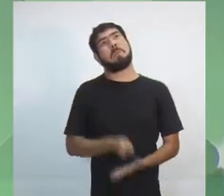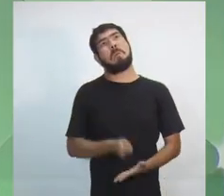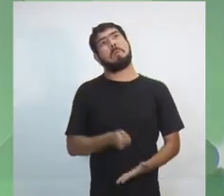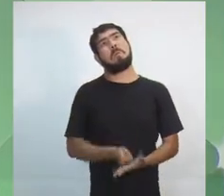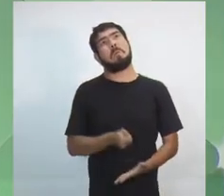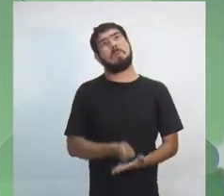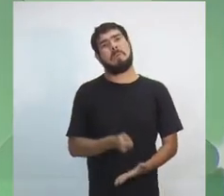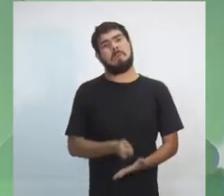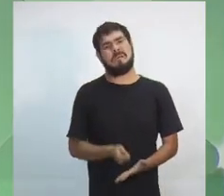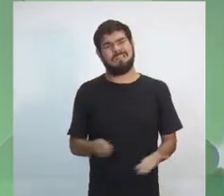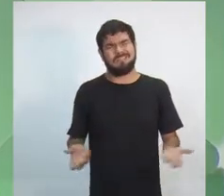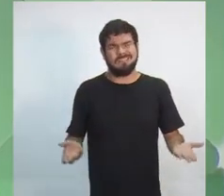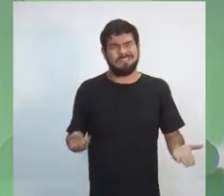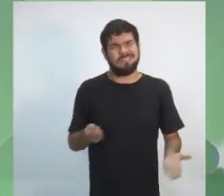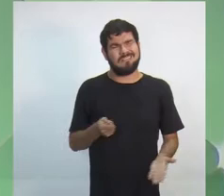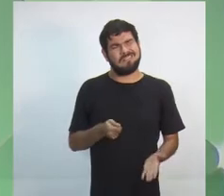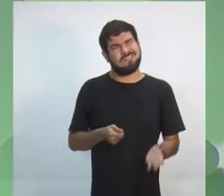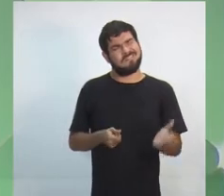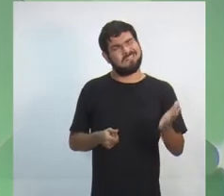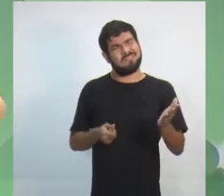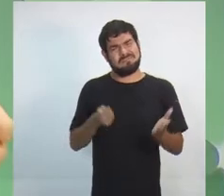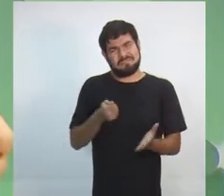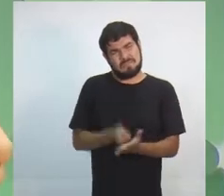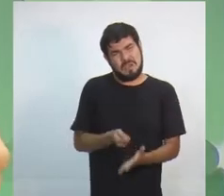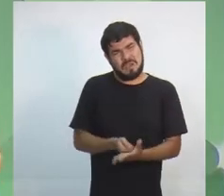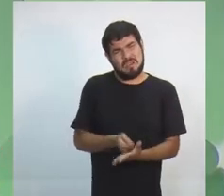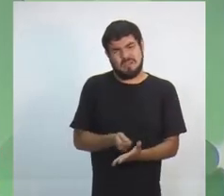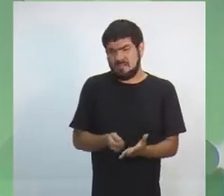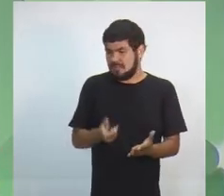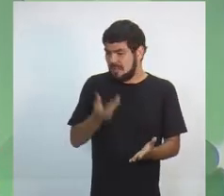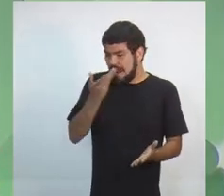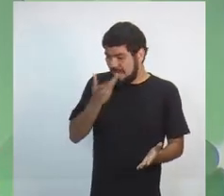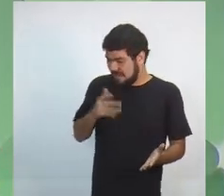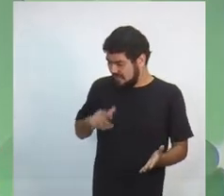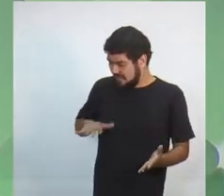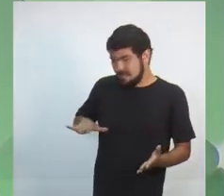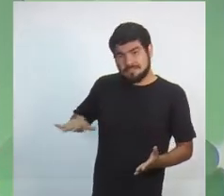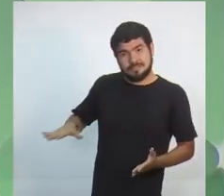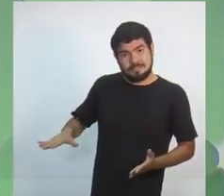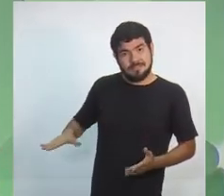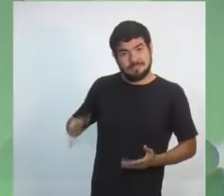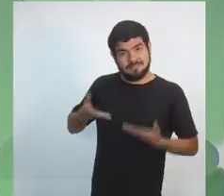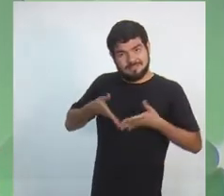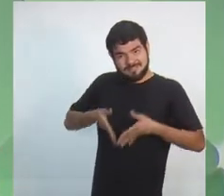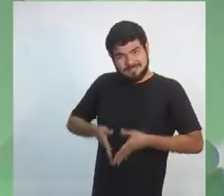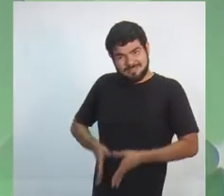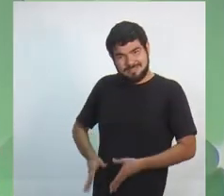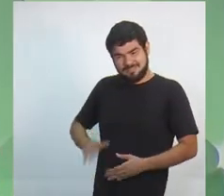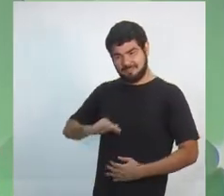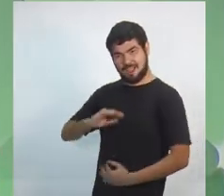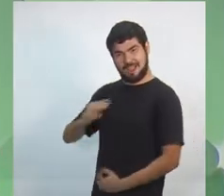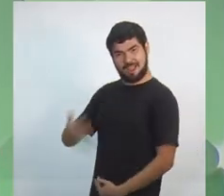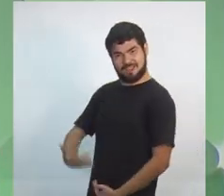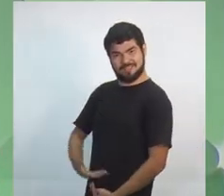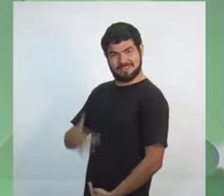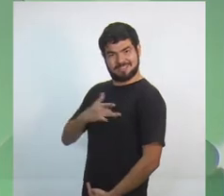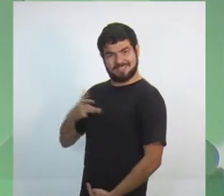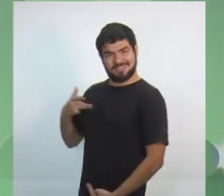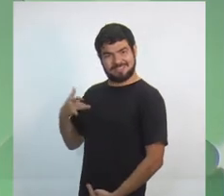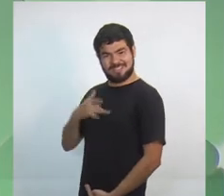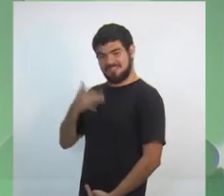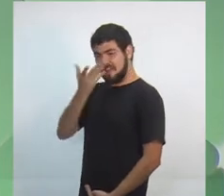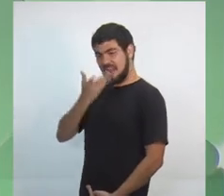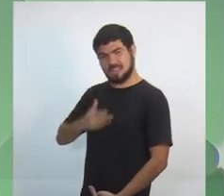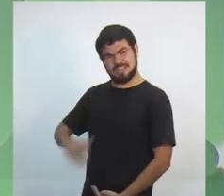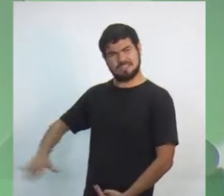né? Meritocracia entre uma criança que nasceu, que teve amor, que teve carinho, de uma gravidez saudável, que teve uma